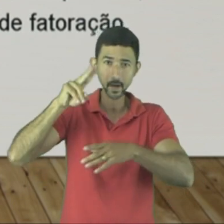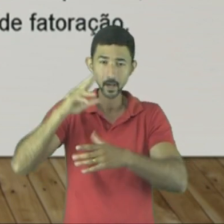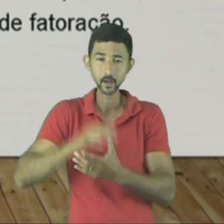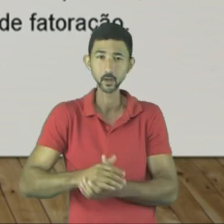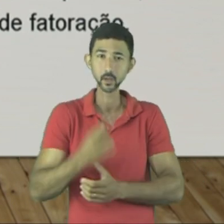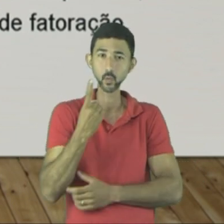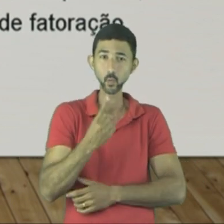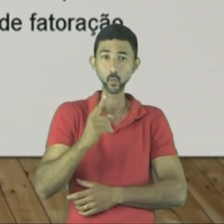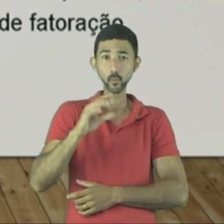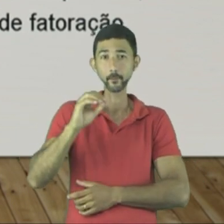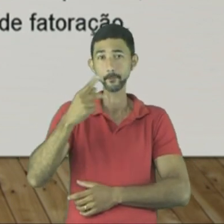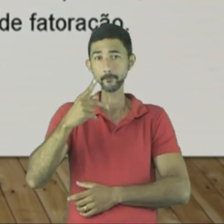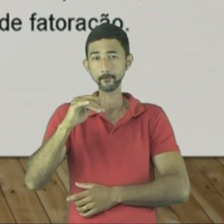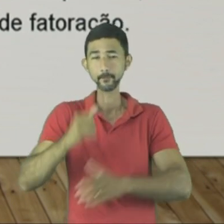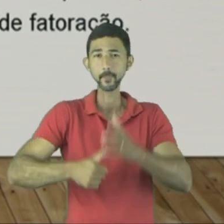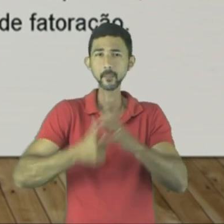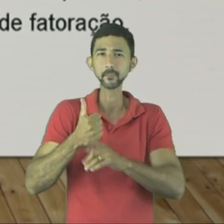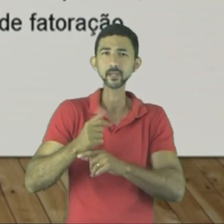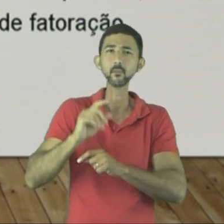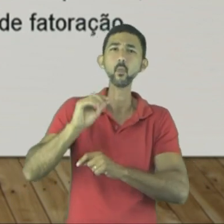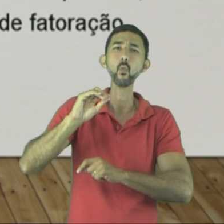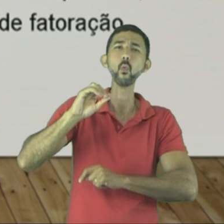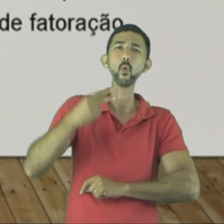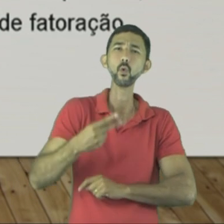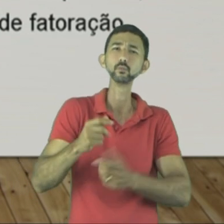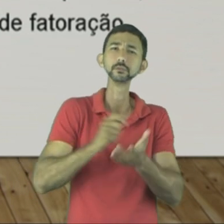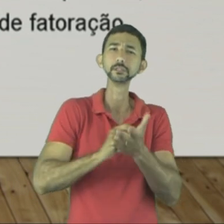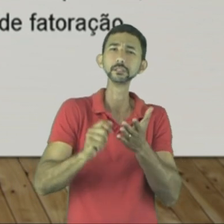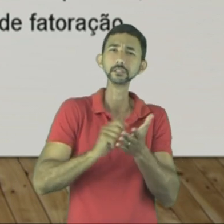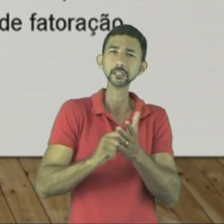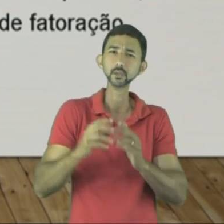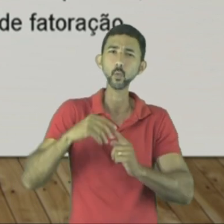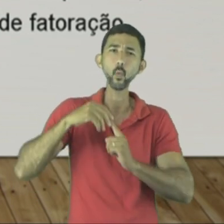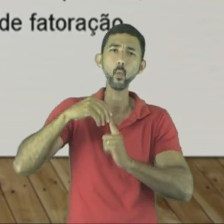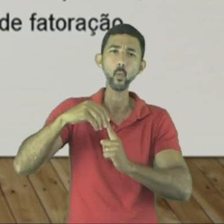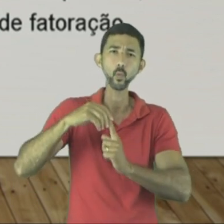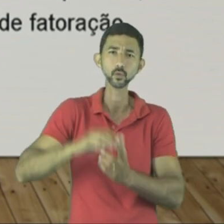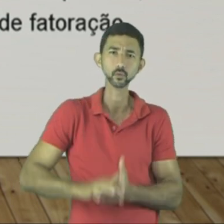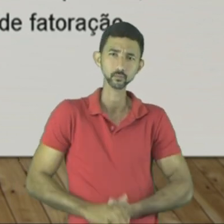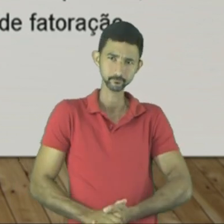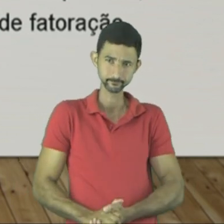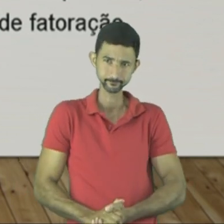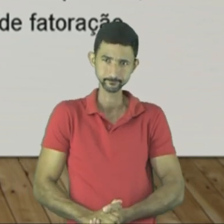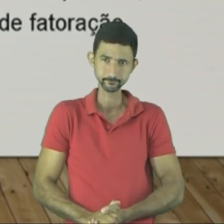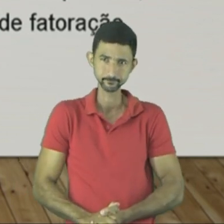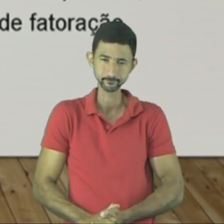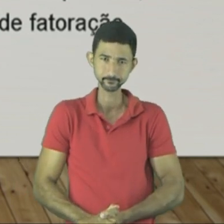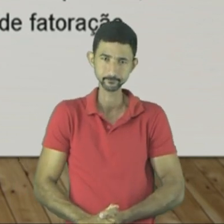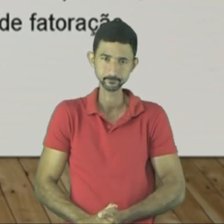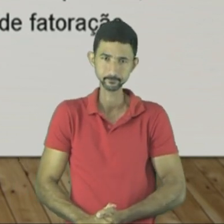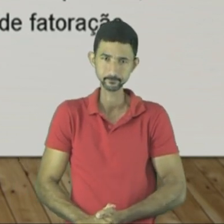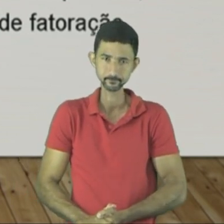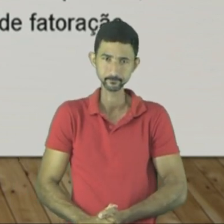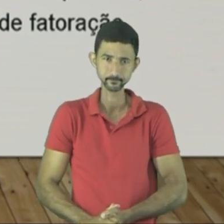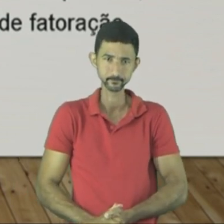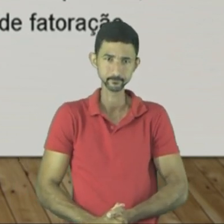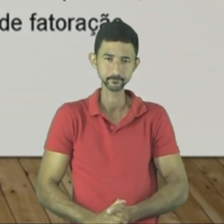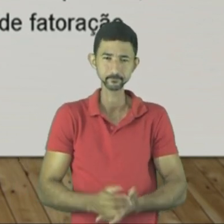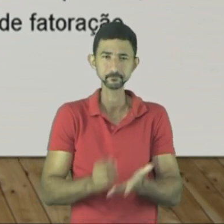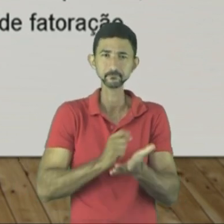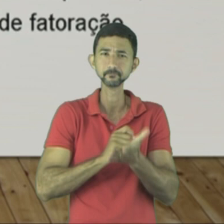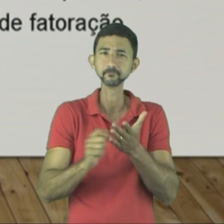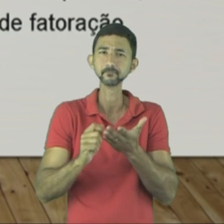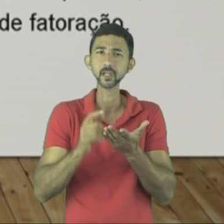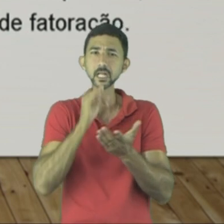é primo ou pode ser escrito de forma única como produto de números primos. E para escrever